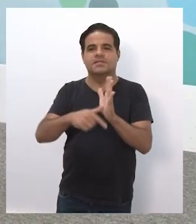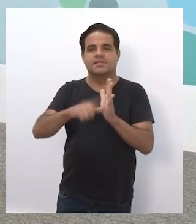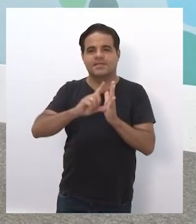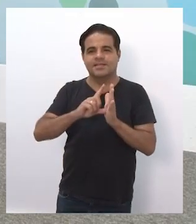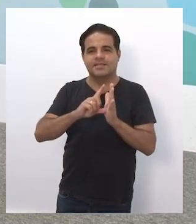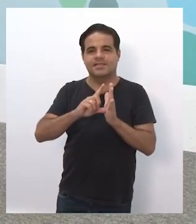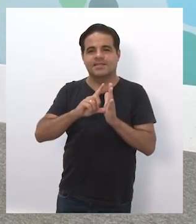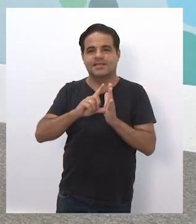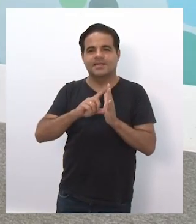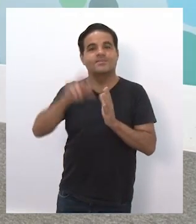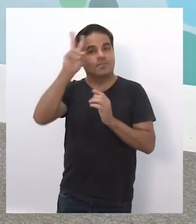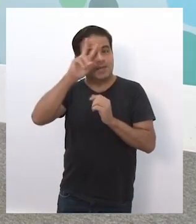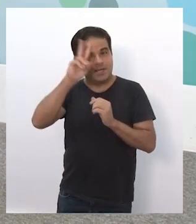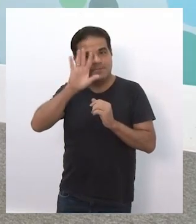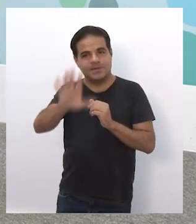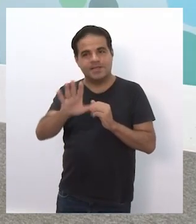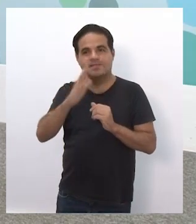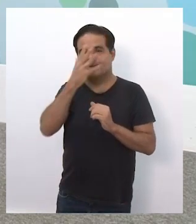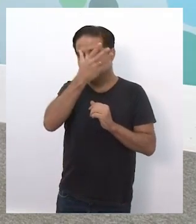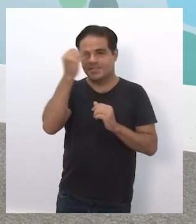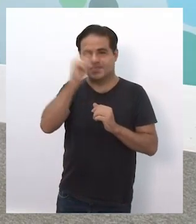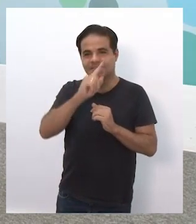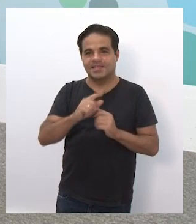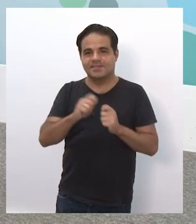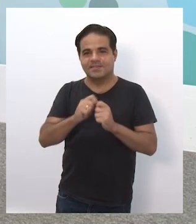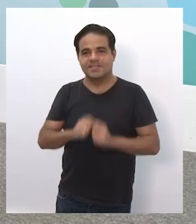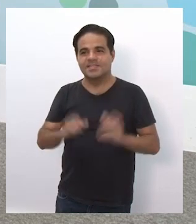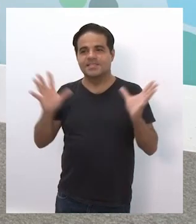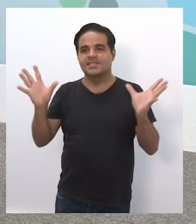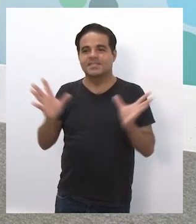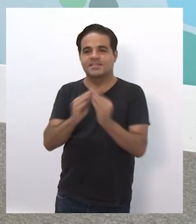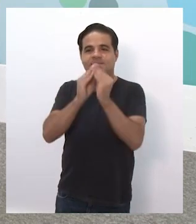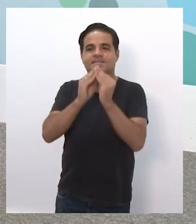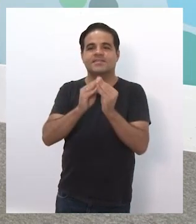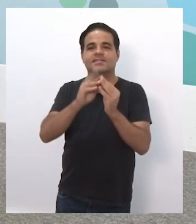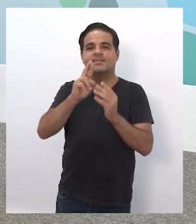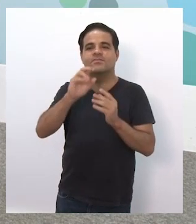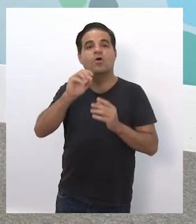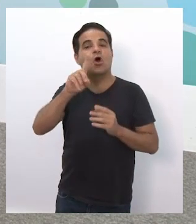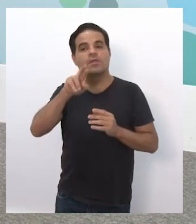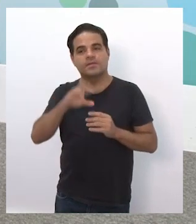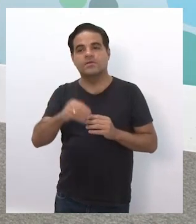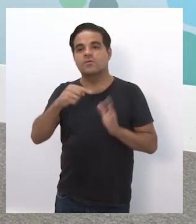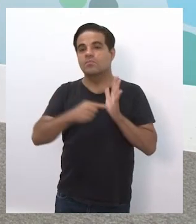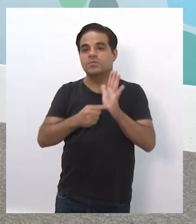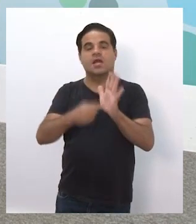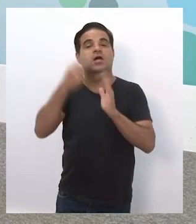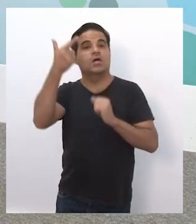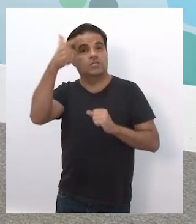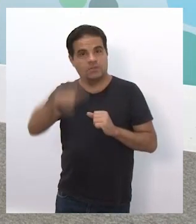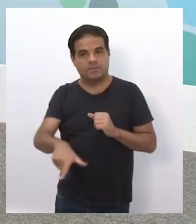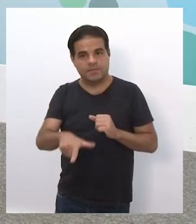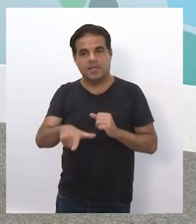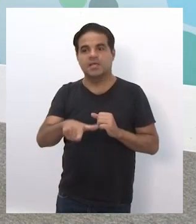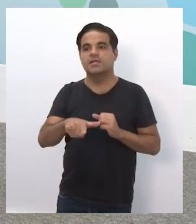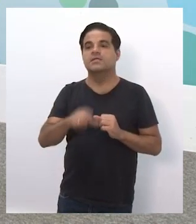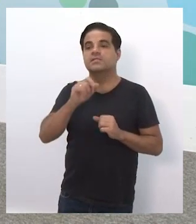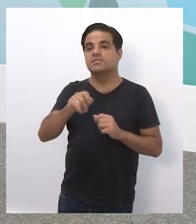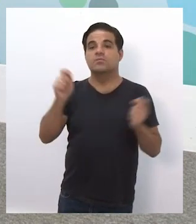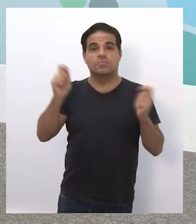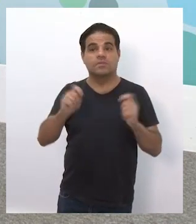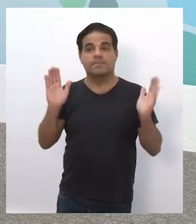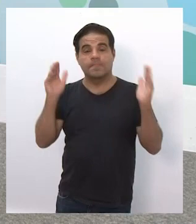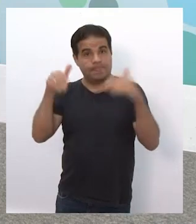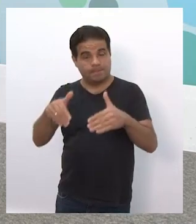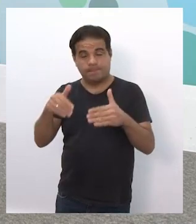Não, só para lembrar, sim, pra gente sim. não esquecer. Antes de fazer esse resumão, Rodrigo, eu quero só mostrar novamente aqui, se eu puderem focar